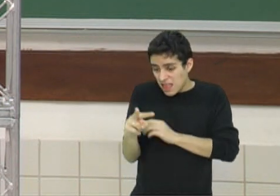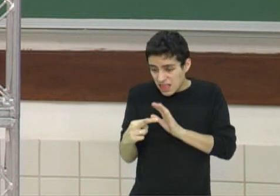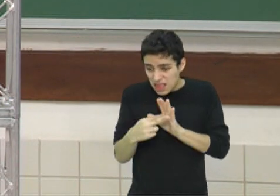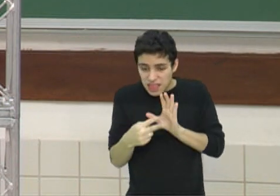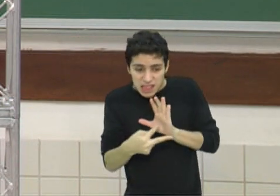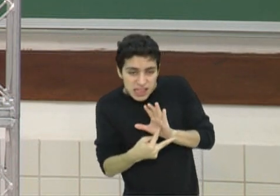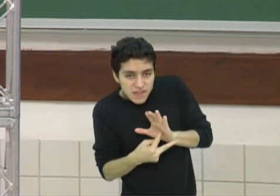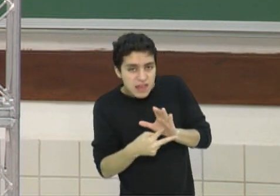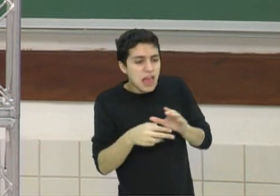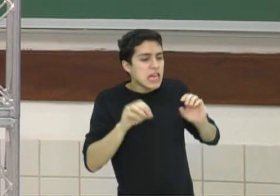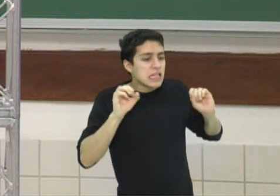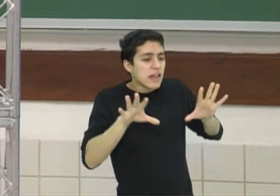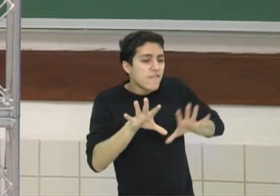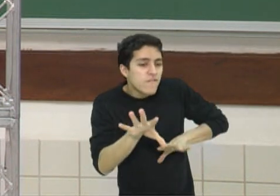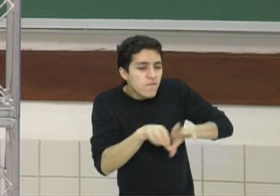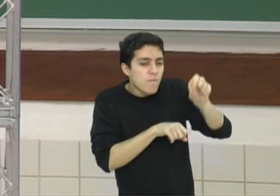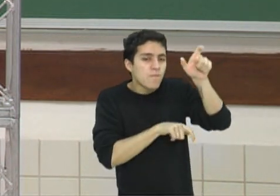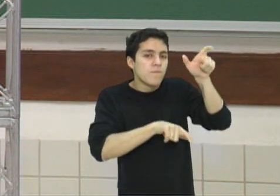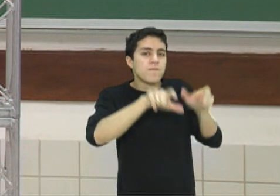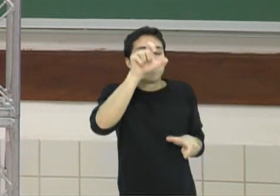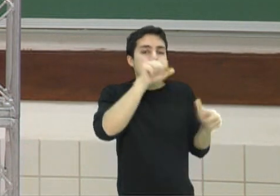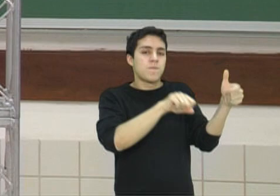artistas profissionais.